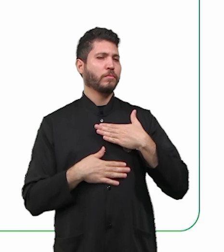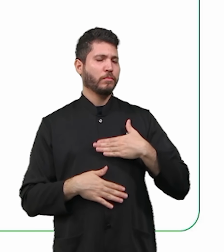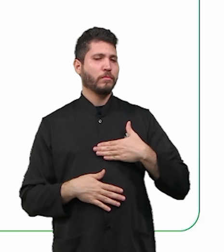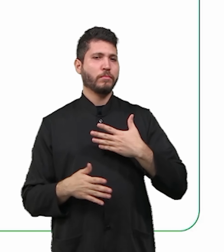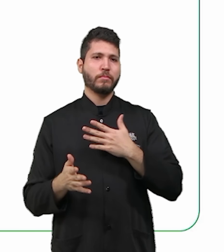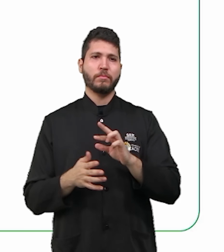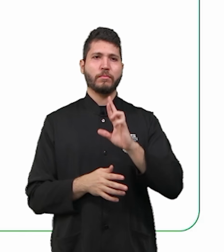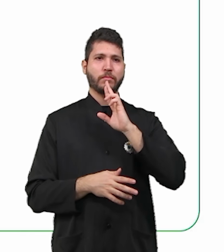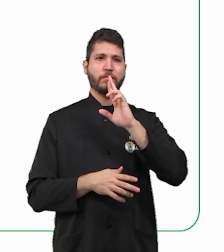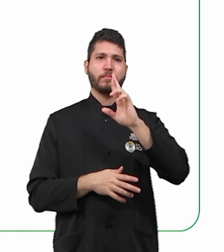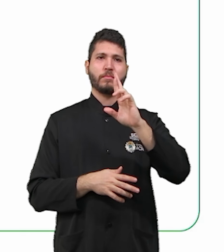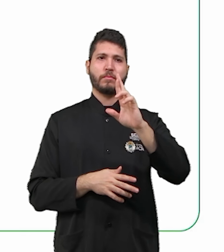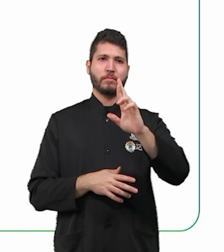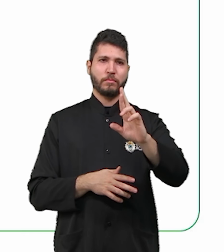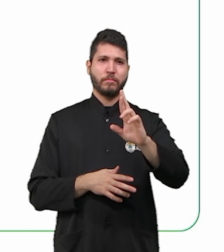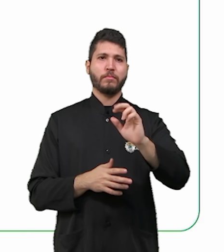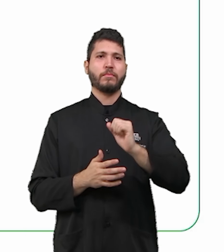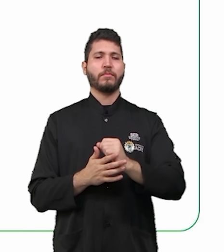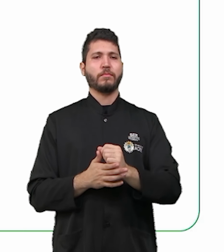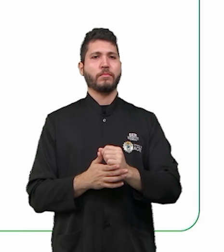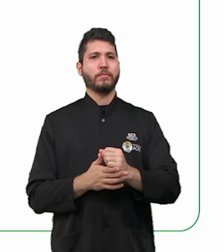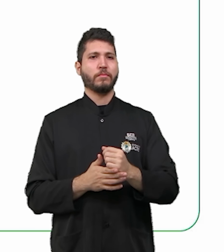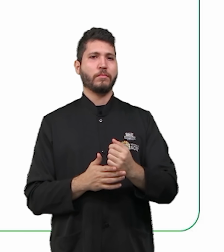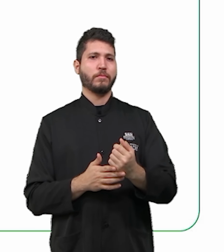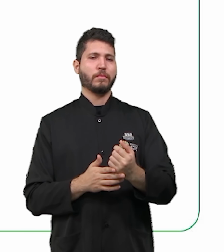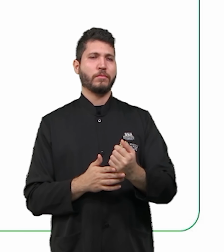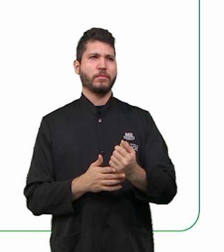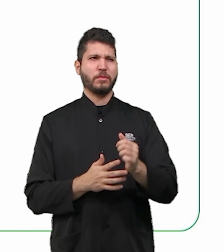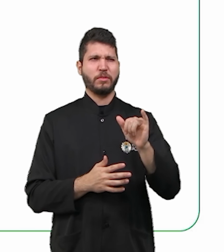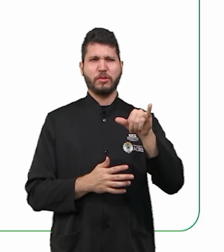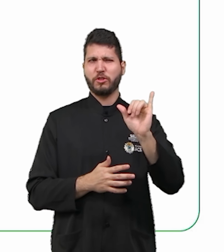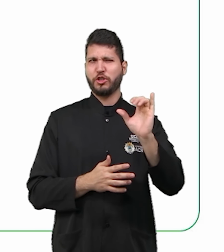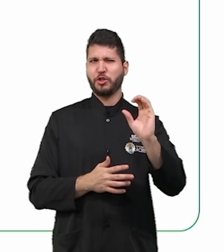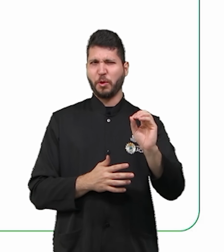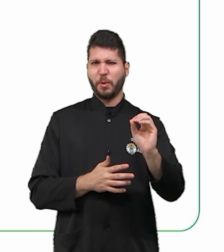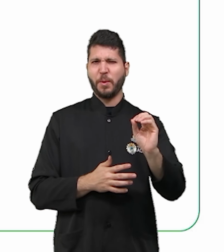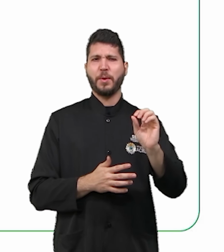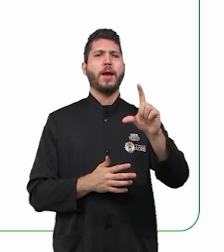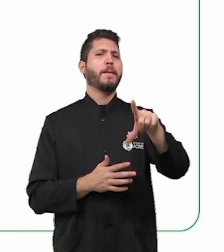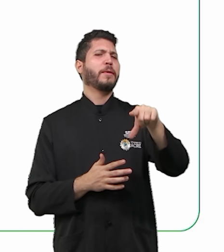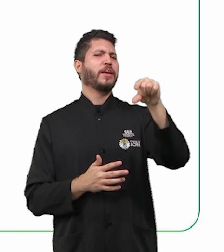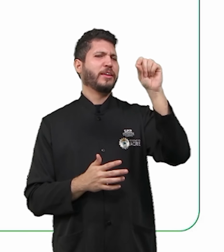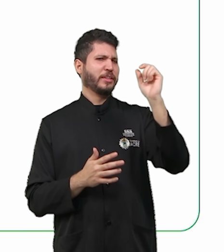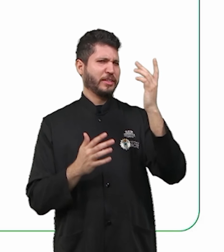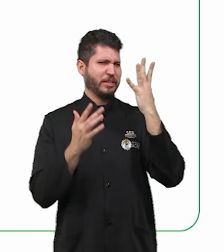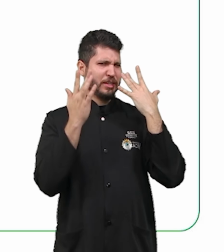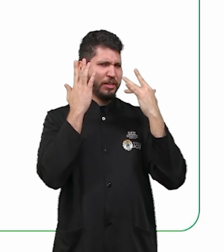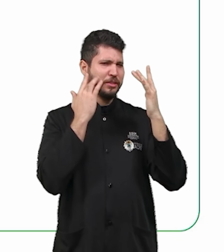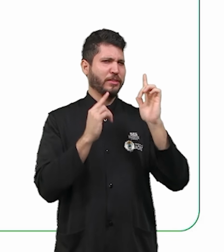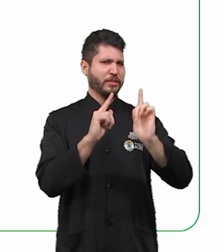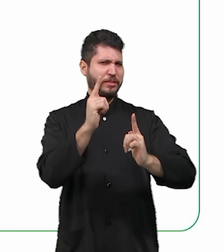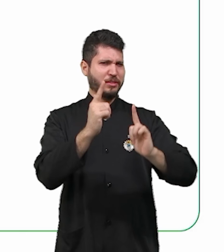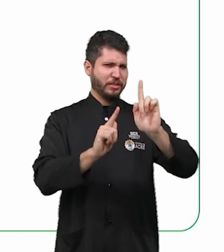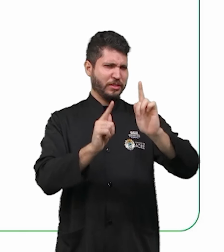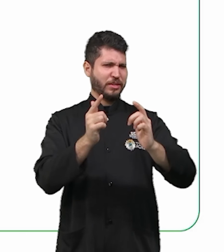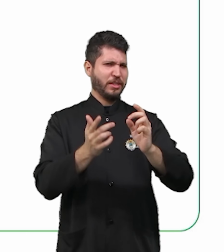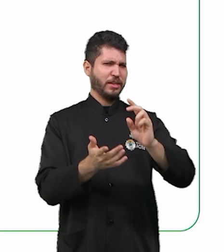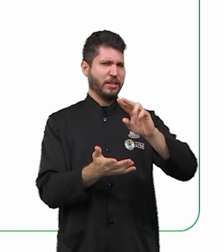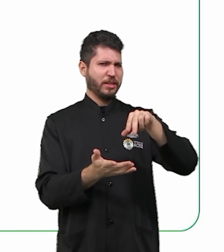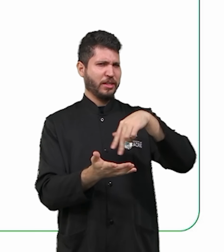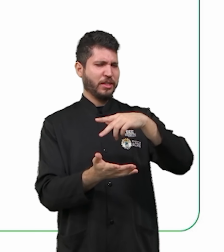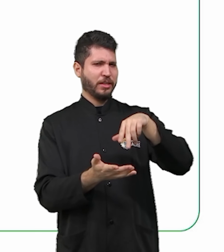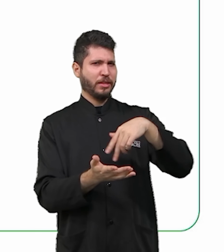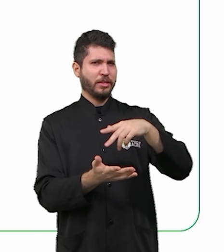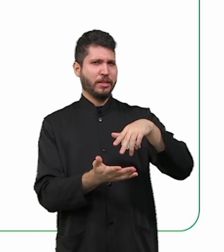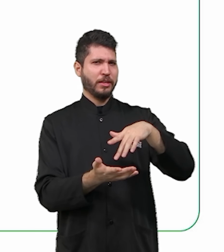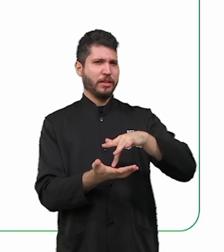assim, professora, eu prefiro el teatro gestual a la dança clássica.